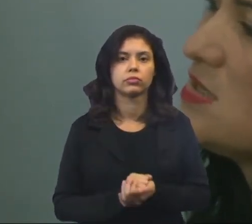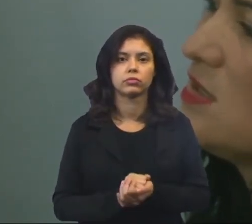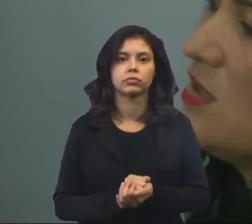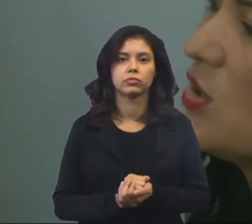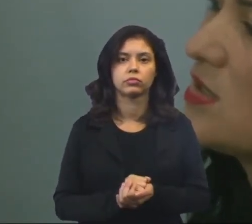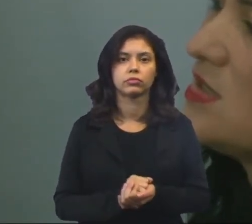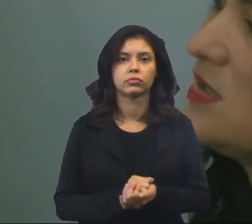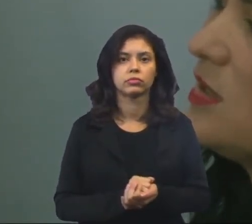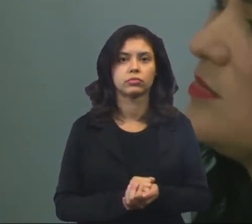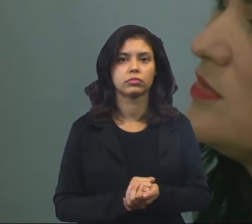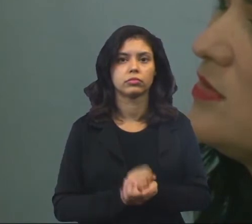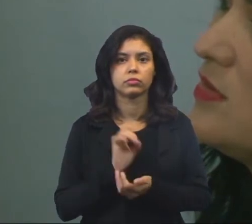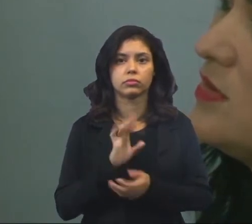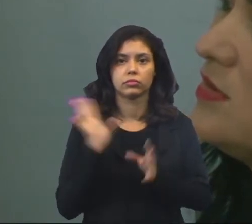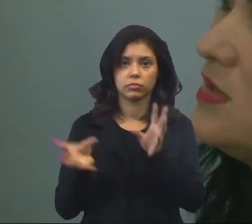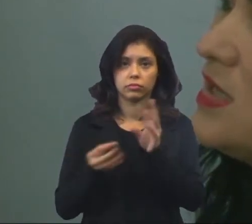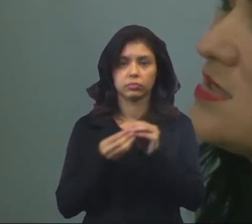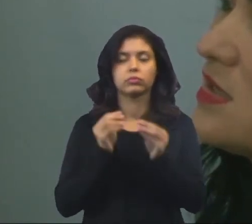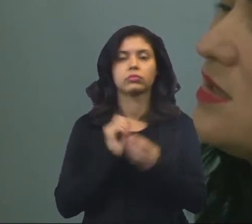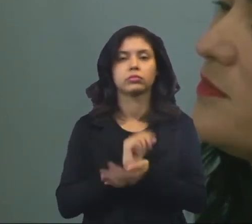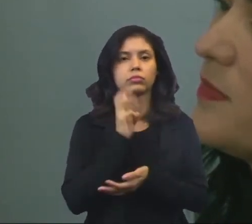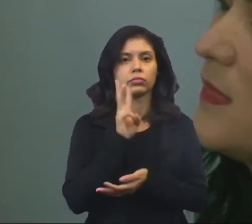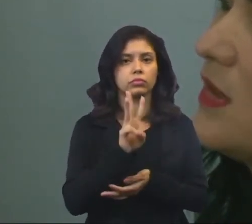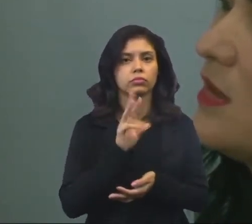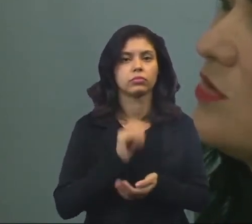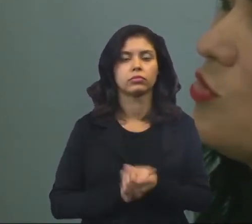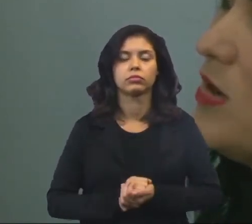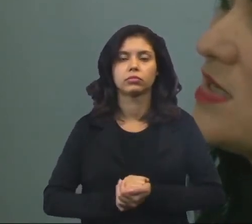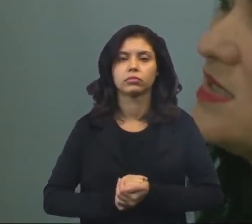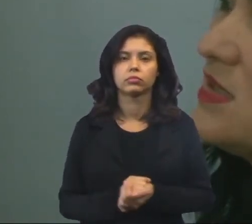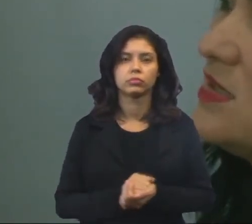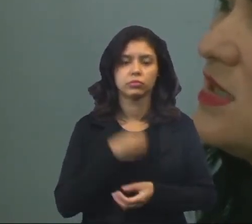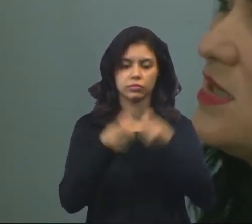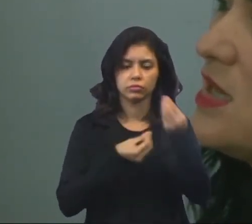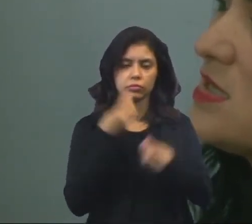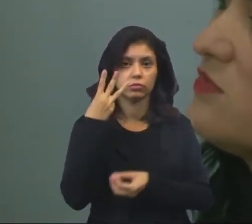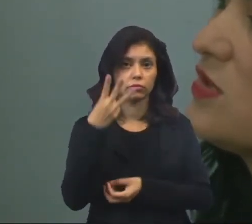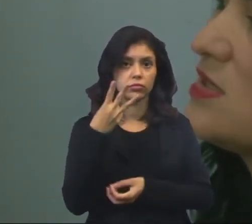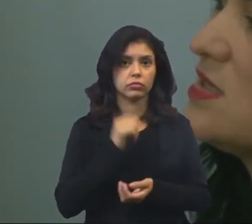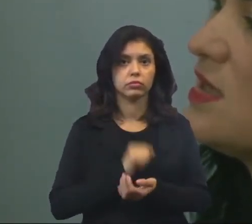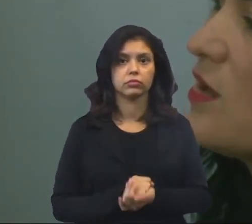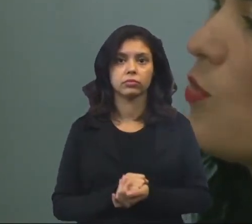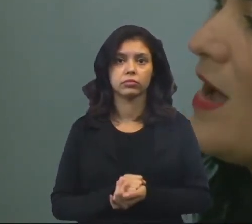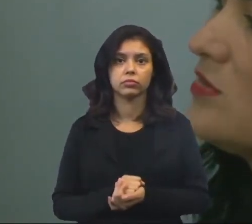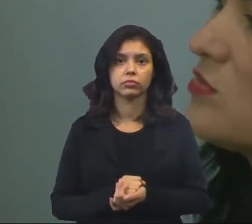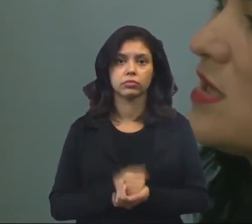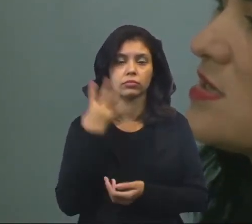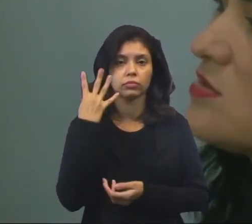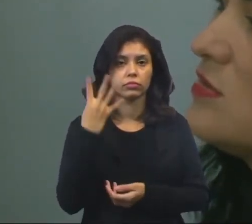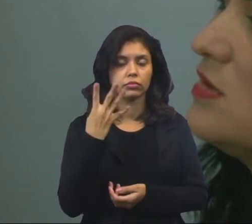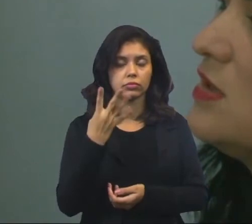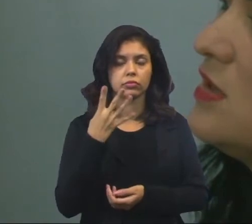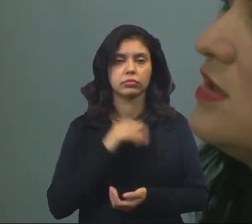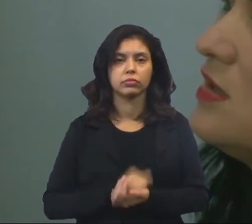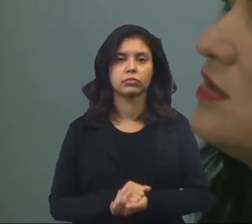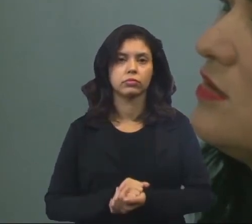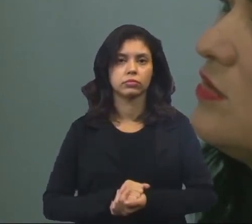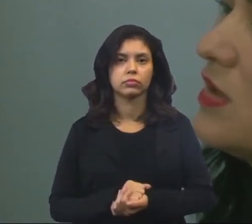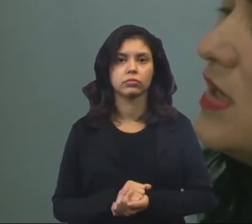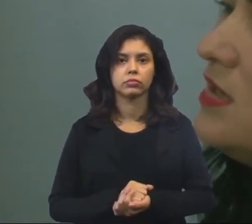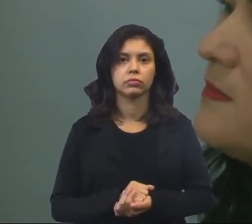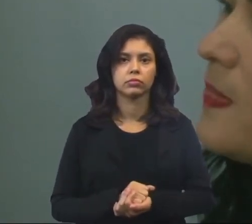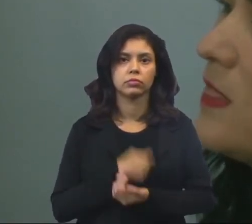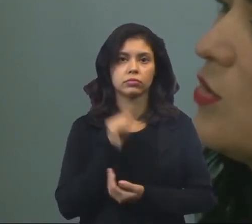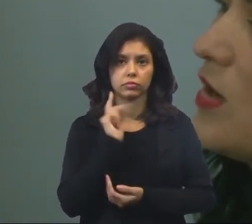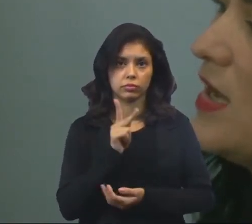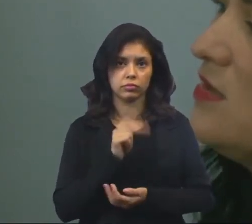3, eu acrescentei 3 aqui. Como eu acrescentei 3 nessa, eu vou acrescentar 4 nessa, ó.